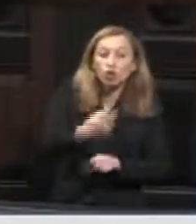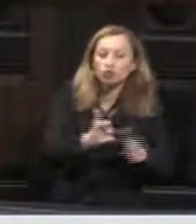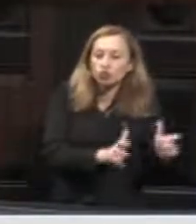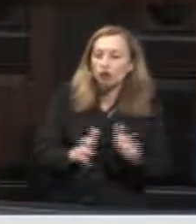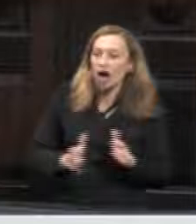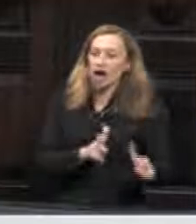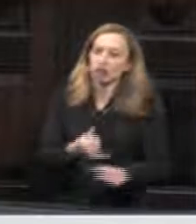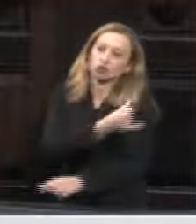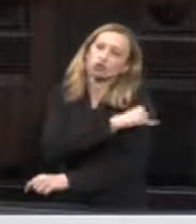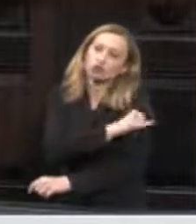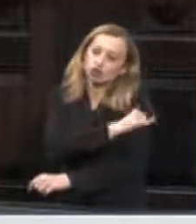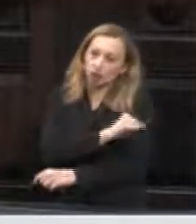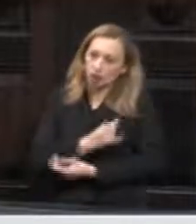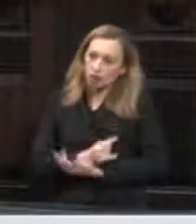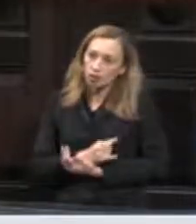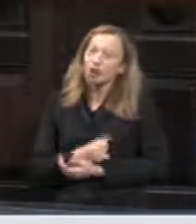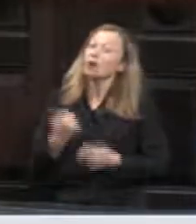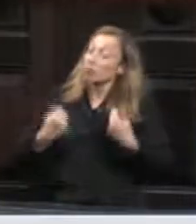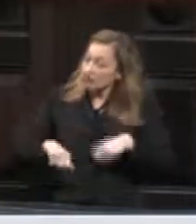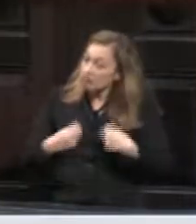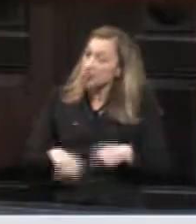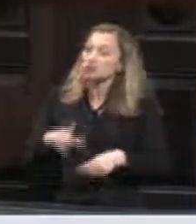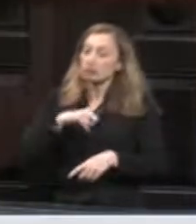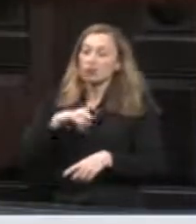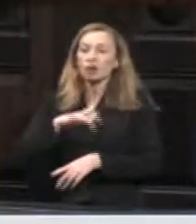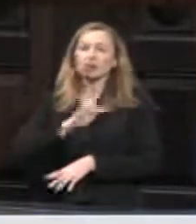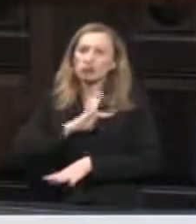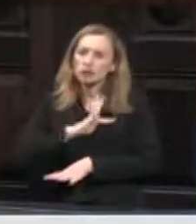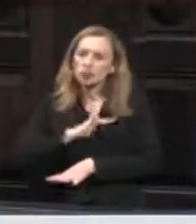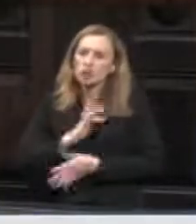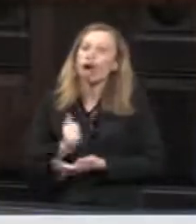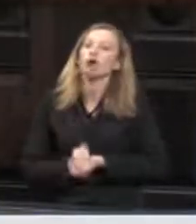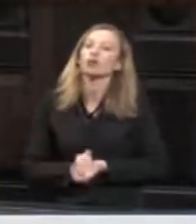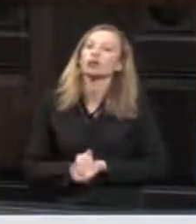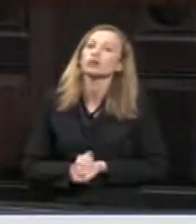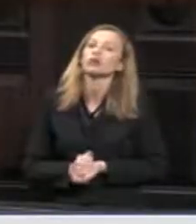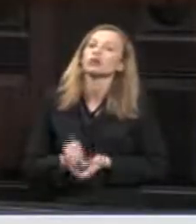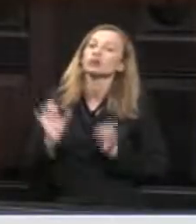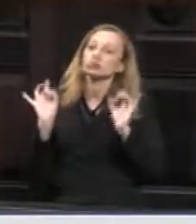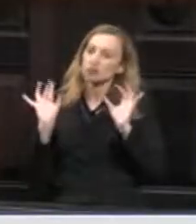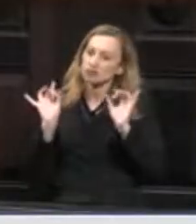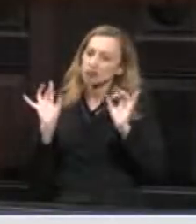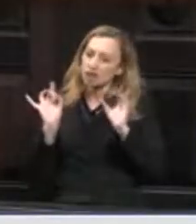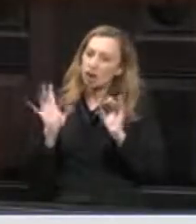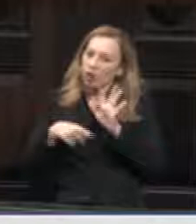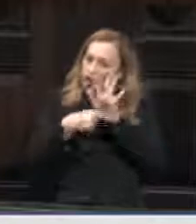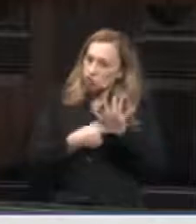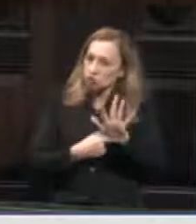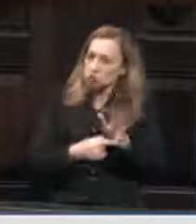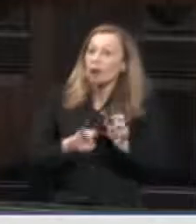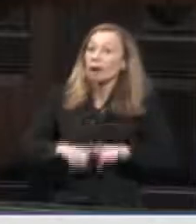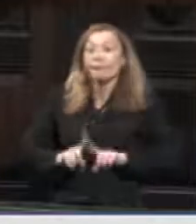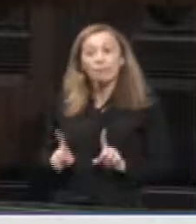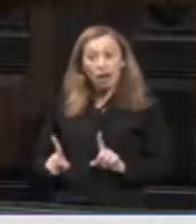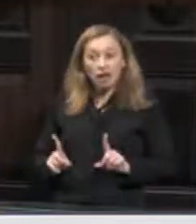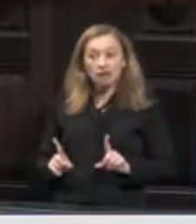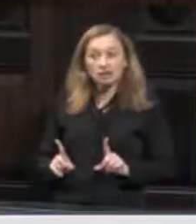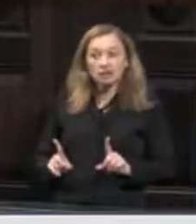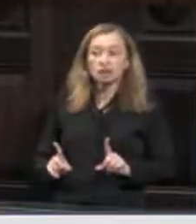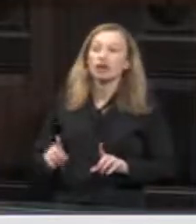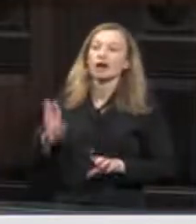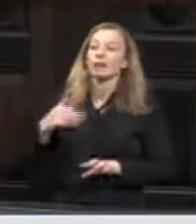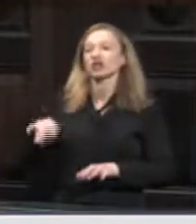turismo. Então tem que ter policiamento, tem que ter um tratamento especial. Mas a Baixada